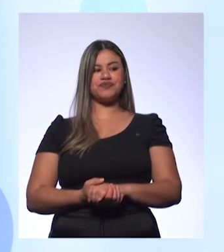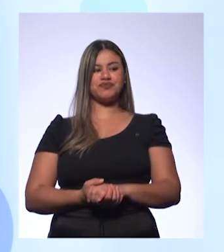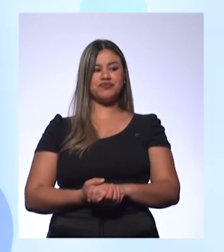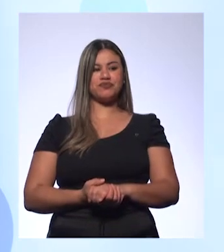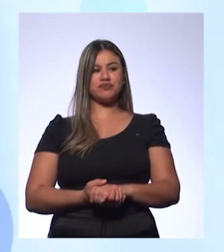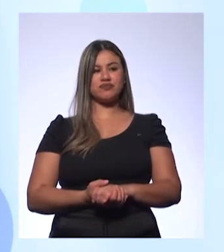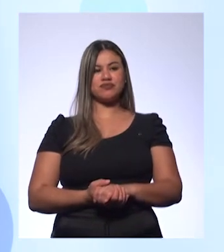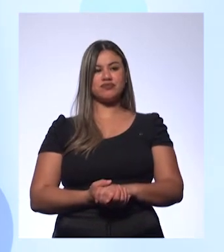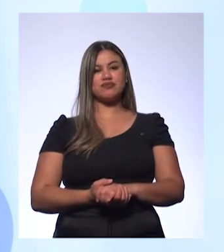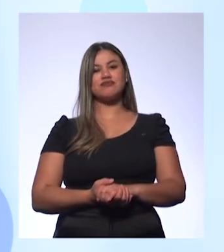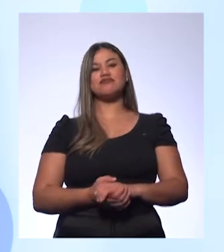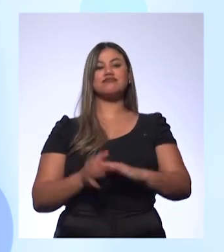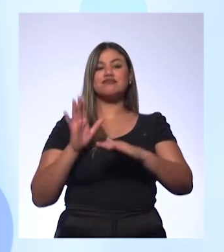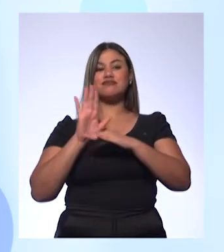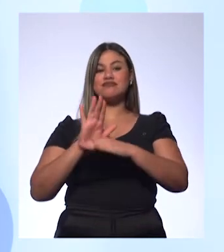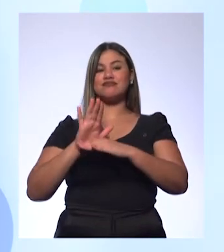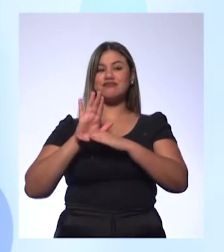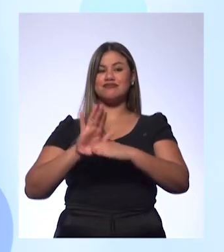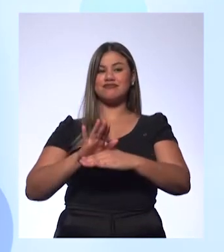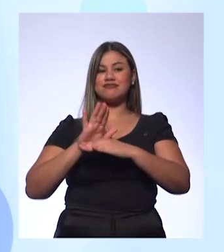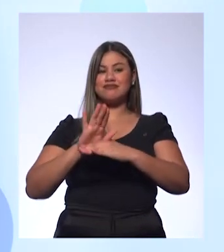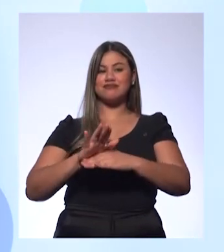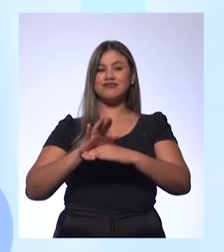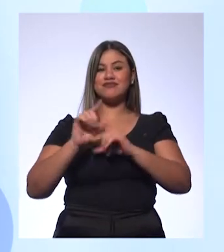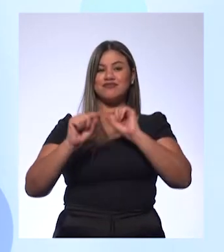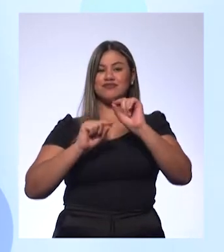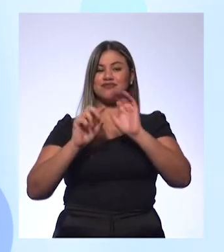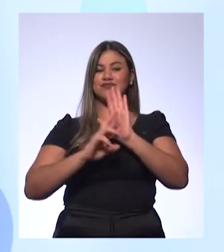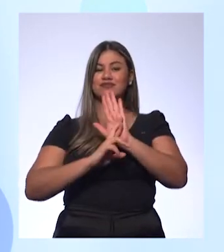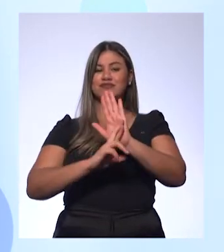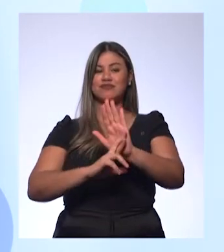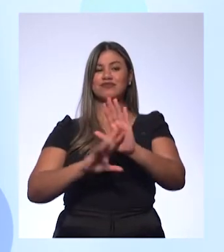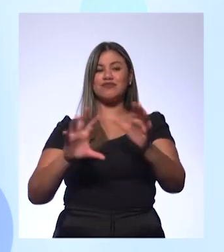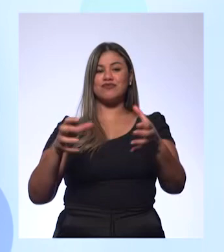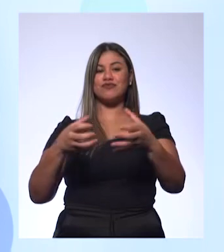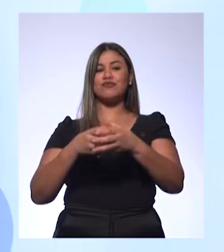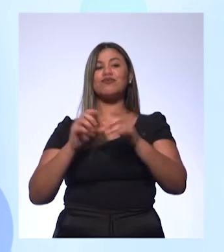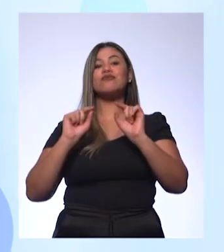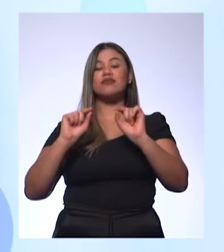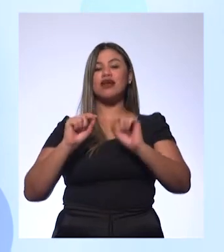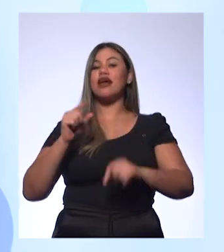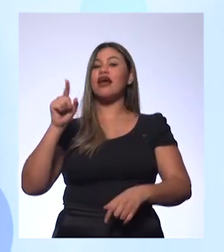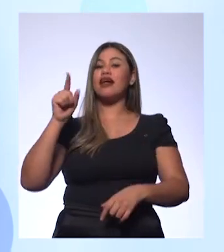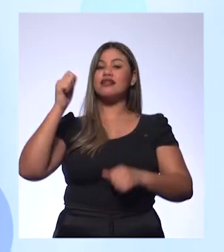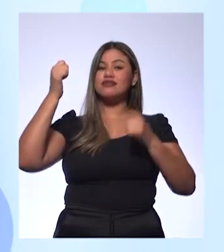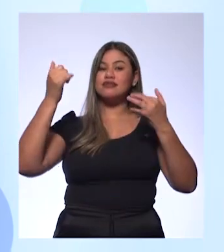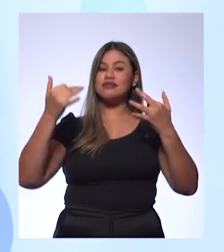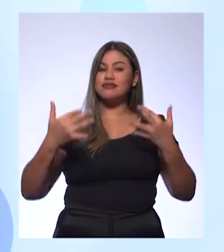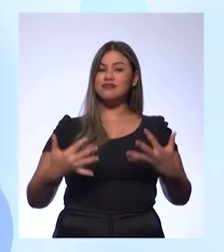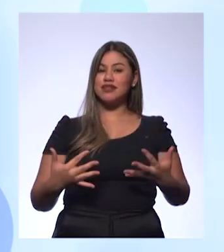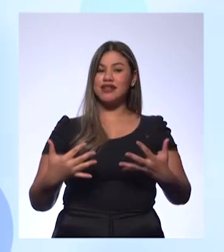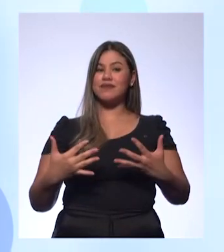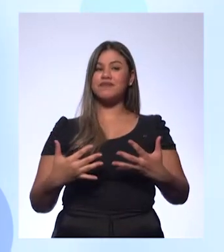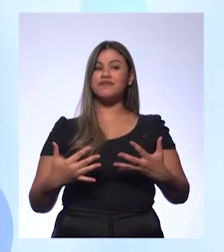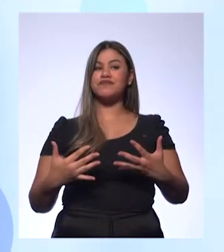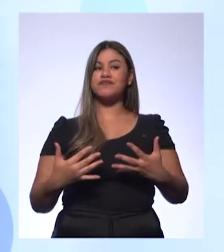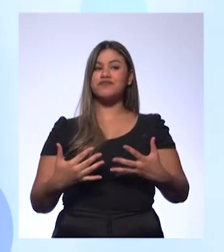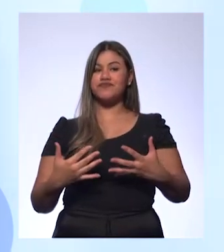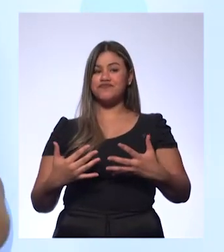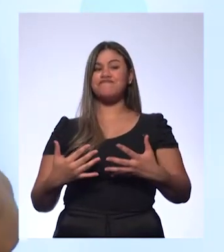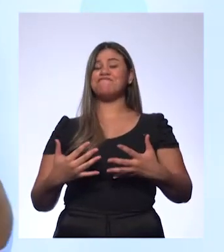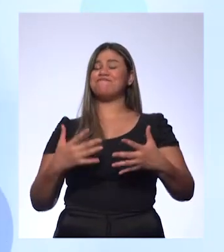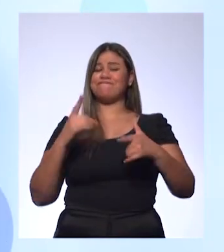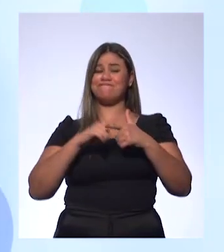ajudar a nossa colega, a nossa representante dos alunos hoje, e ela vai contar para a gente agora um caso que deu